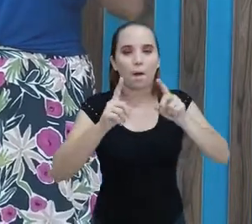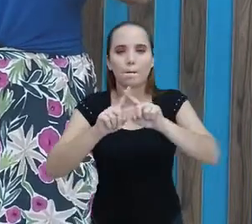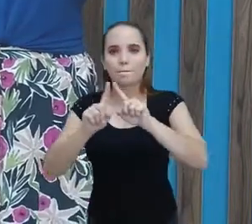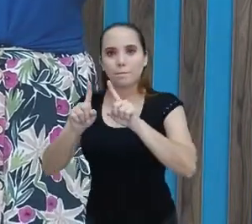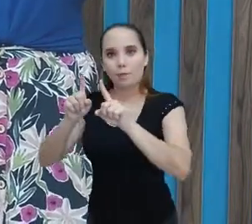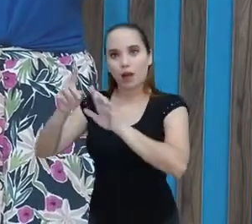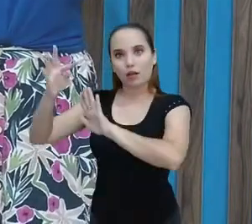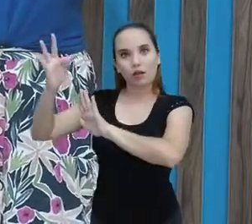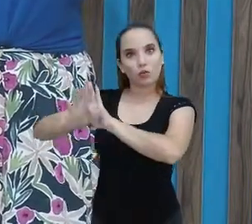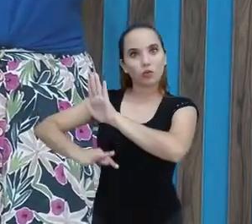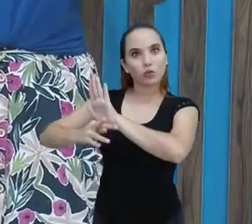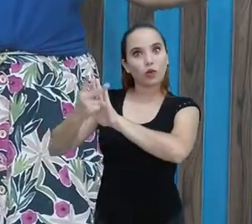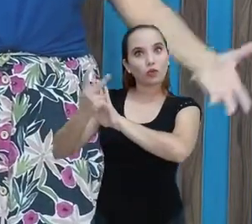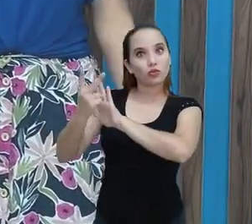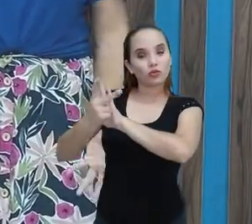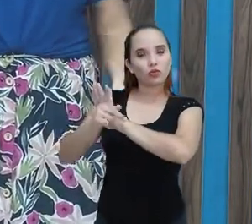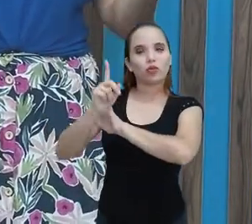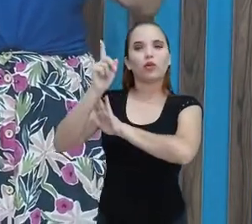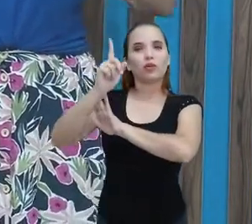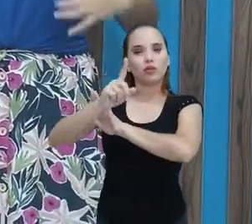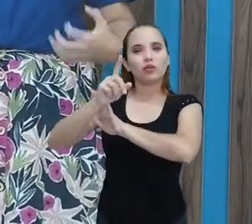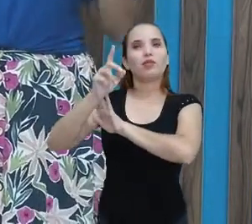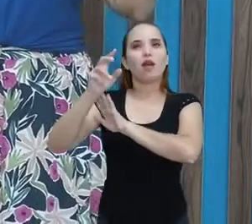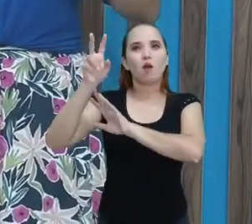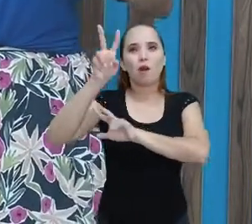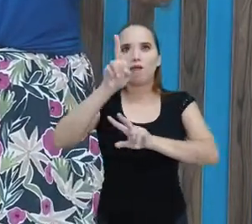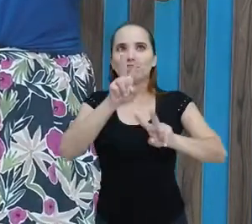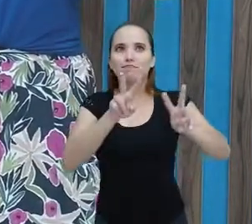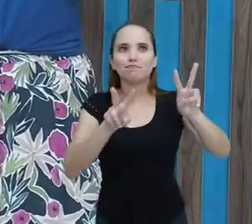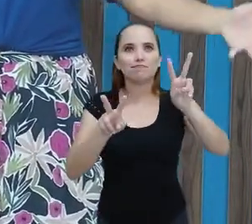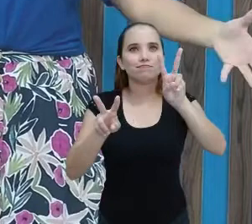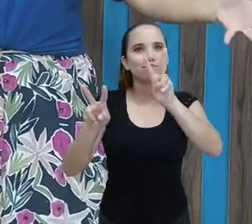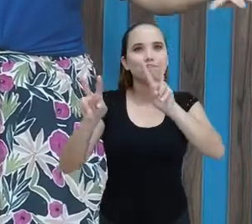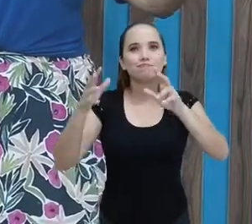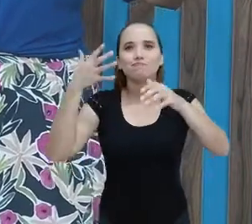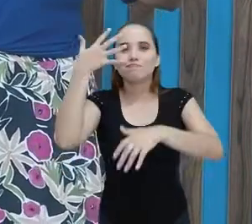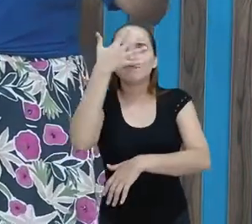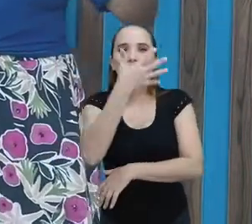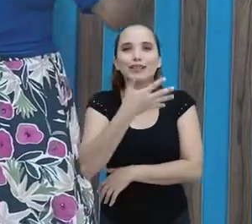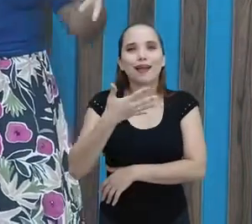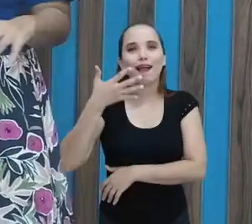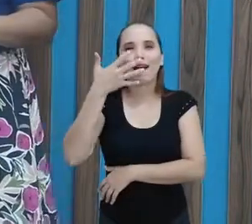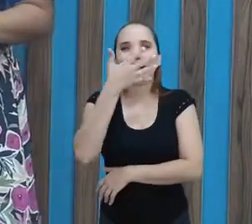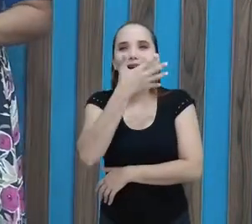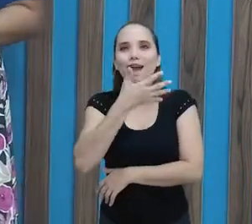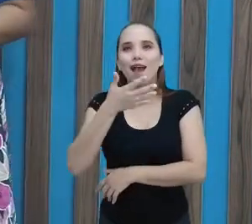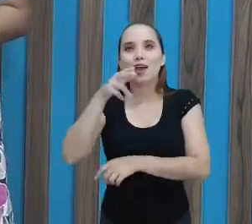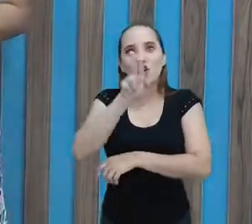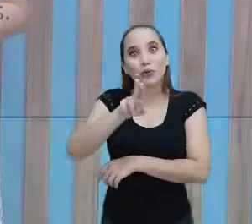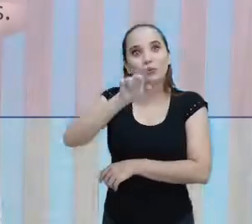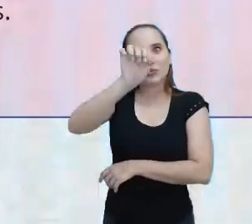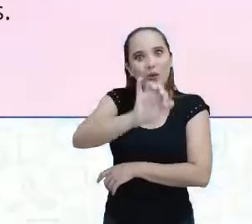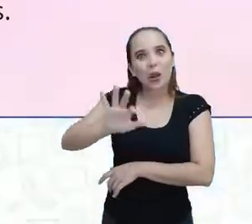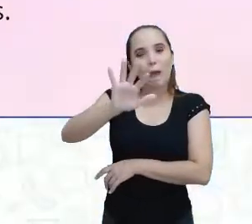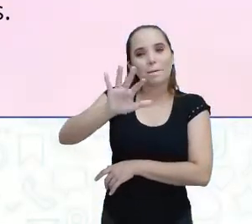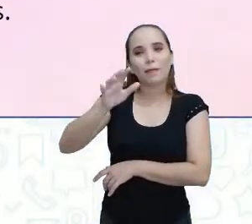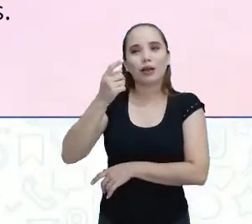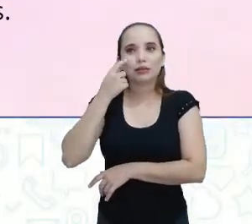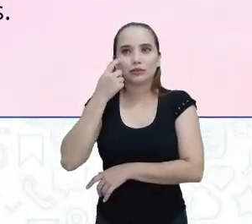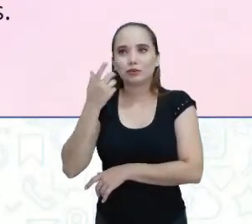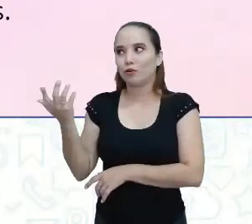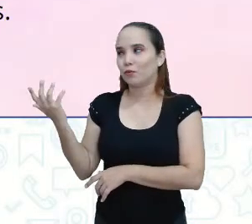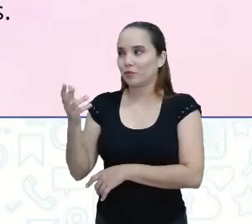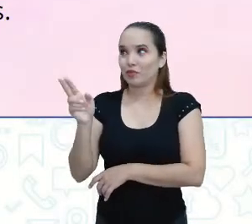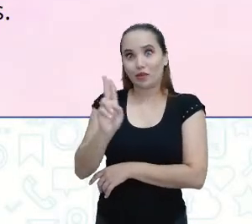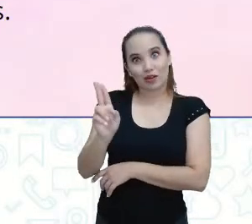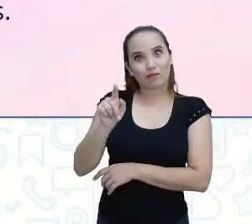há um claro deslumbramento do descritor em relação à imagem. Ora, a chama de